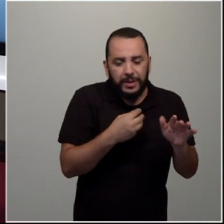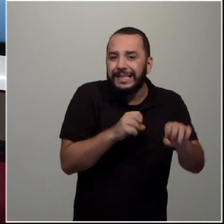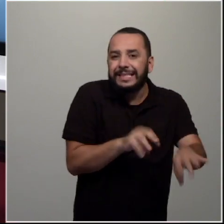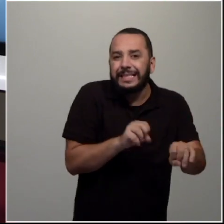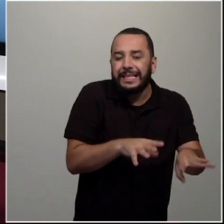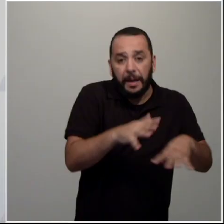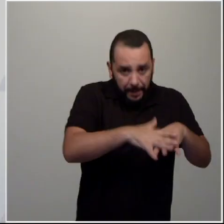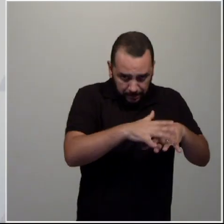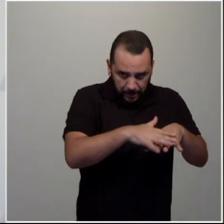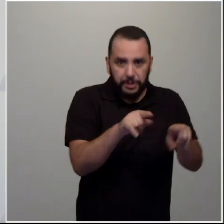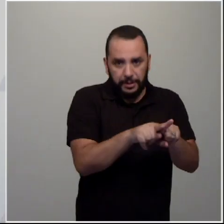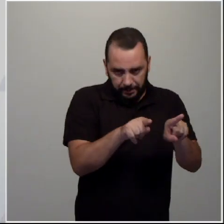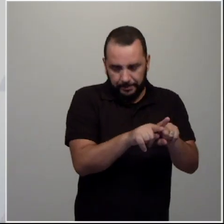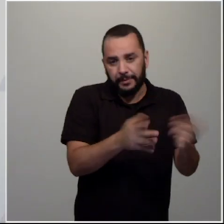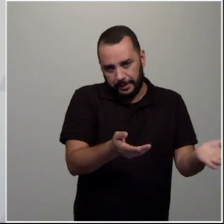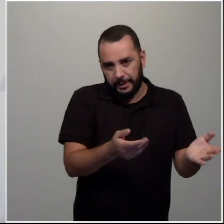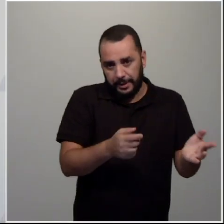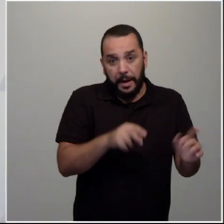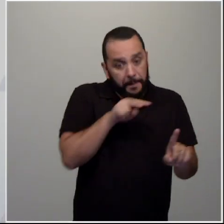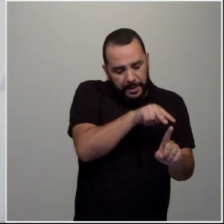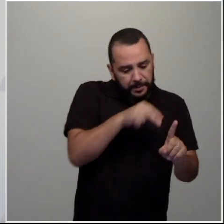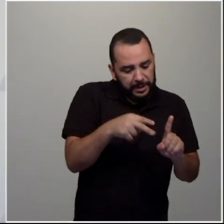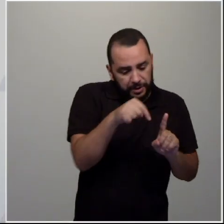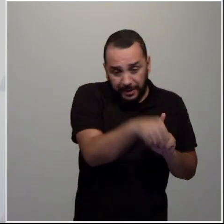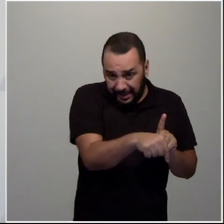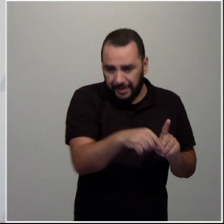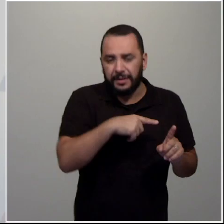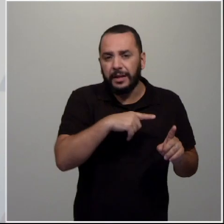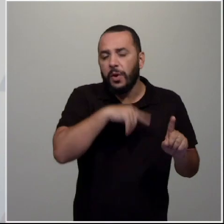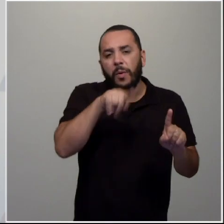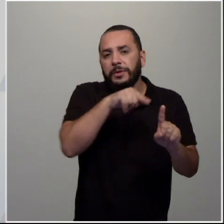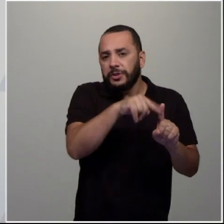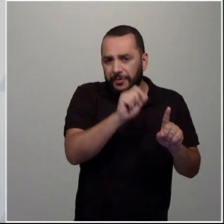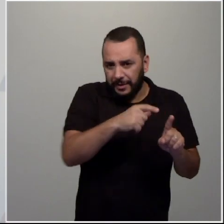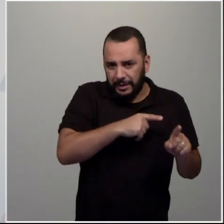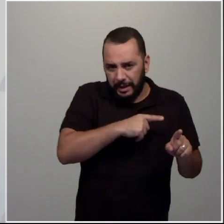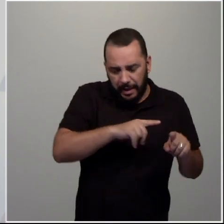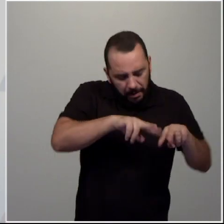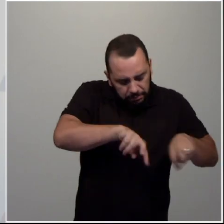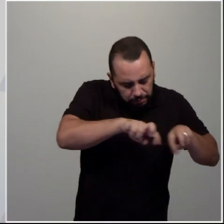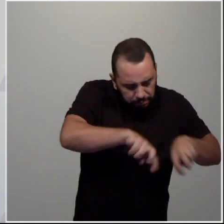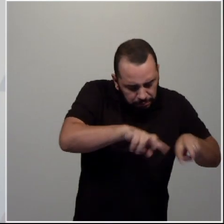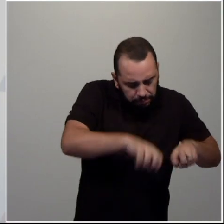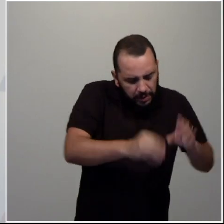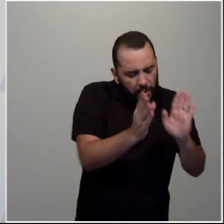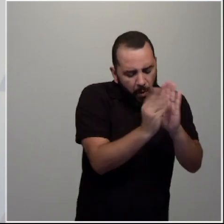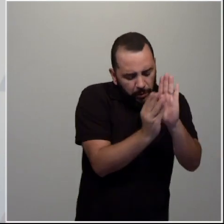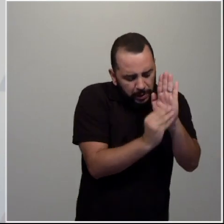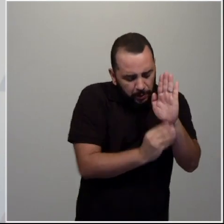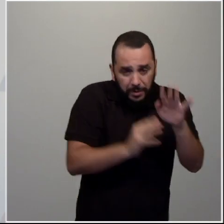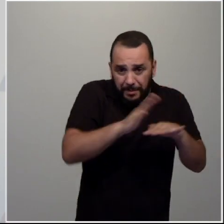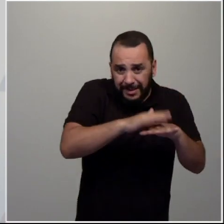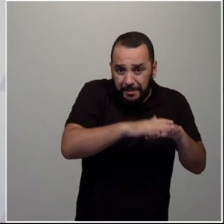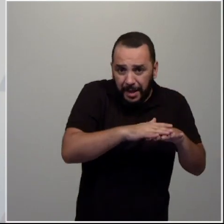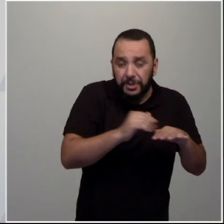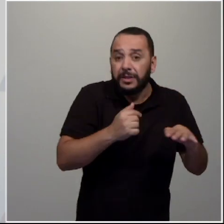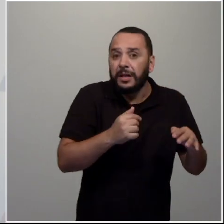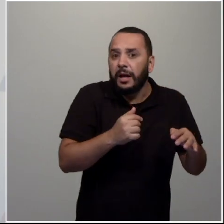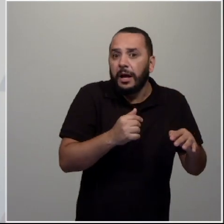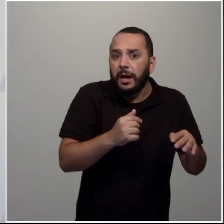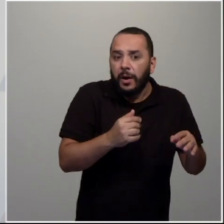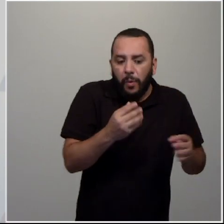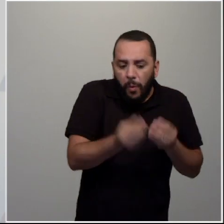matemática nessa perspectiva ela tem como objetivo explorar conteúdos matemáticos a partir do estudo de fenômenos da realidade do